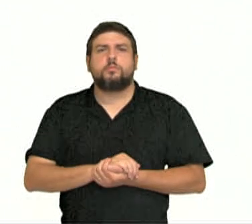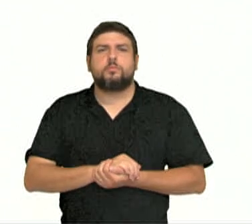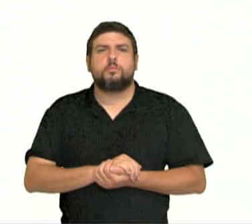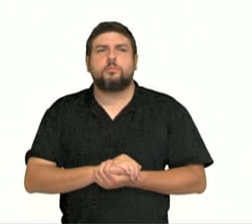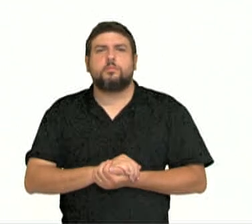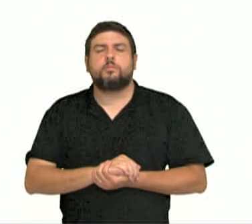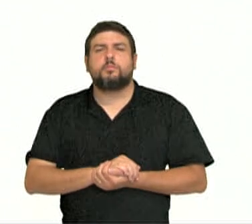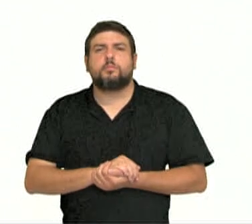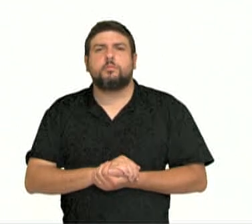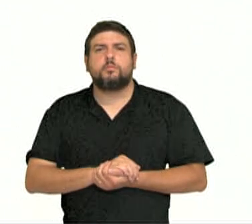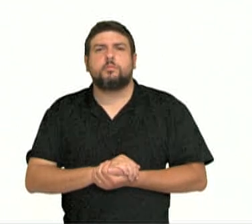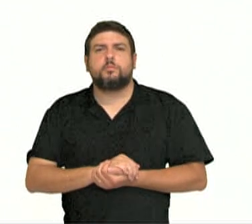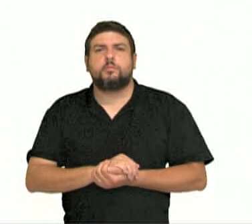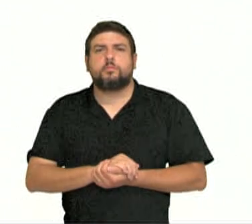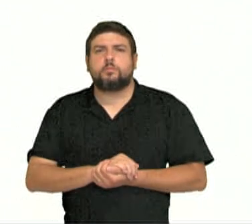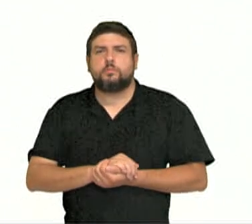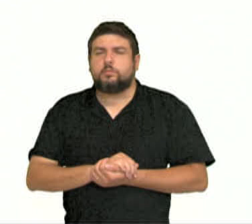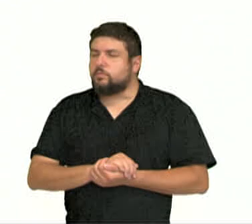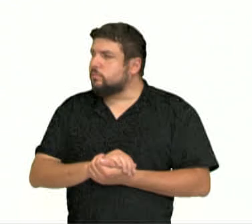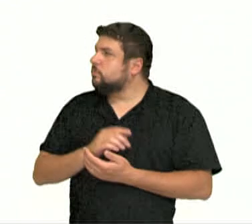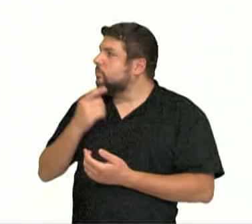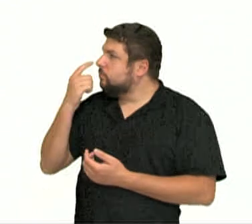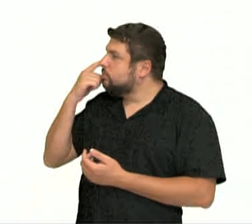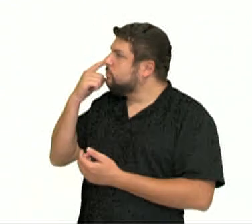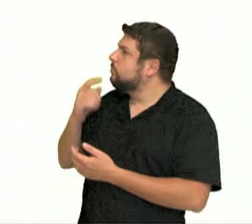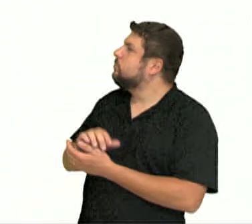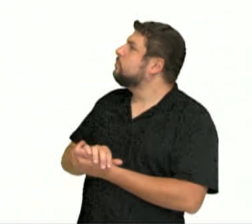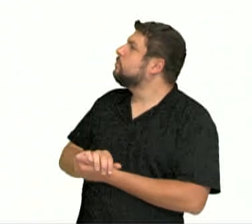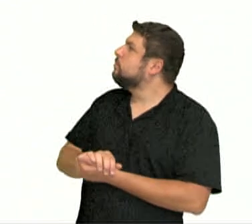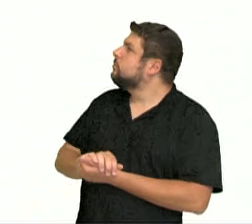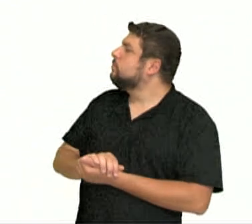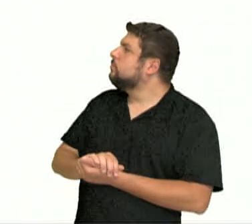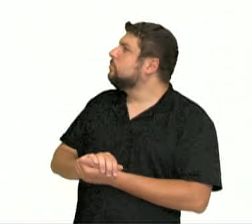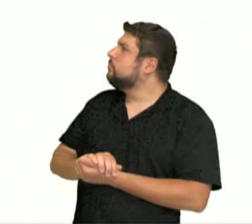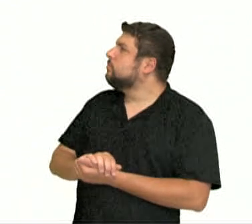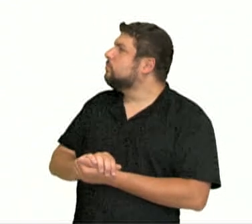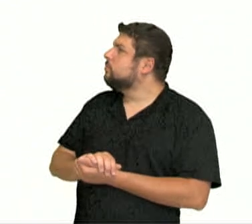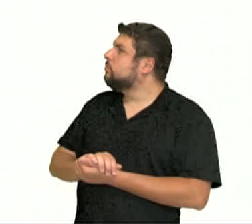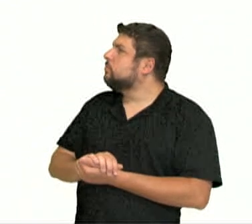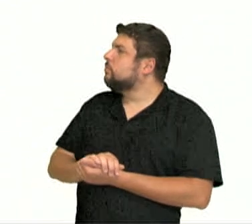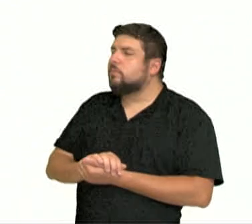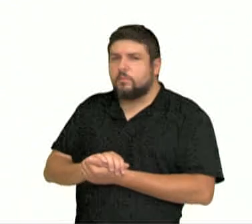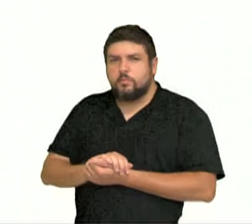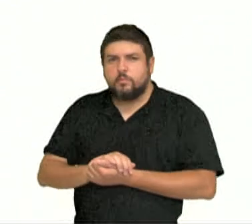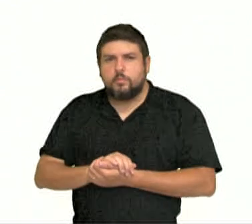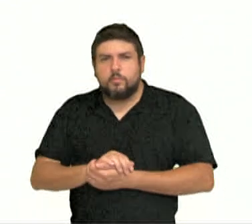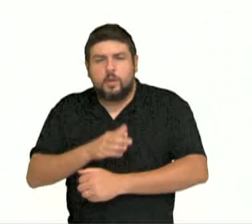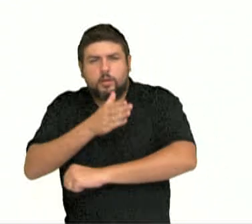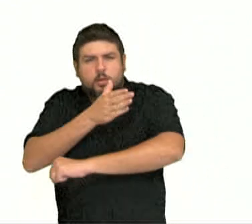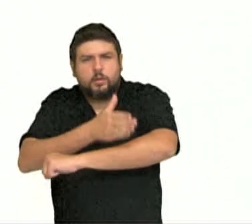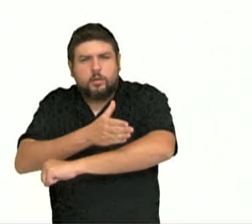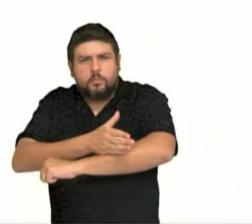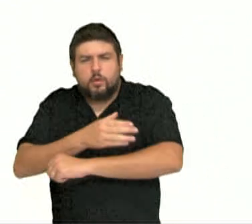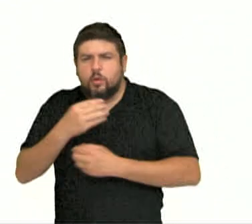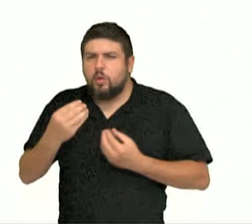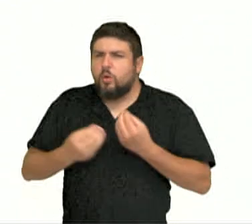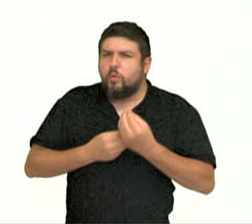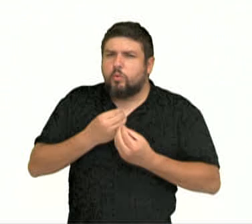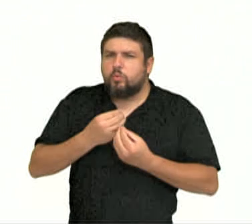Média, los pelirrojos en la Edad Media, os ruivos na Idade Média.